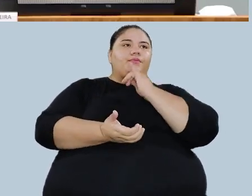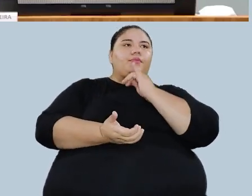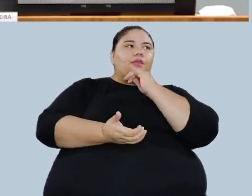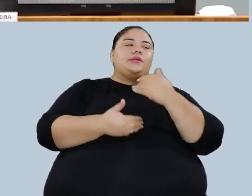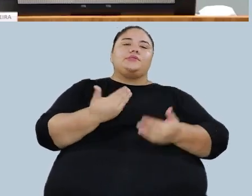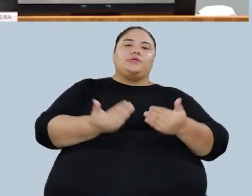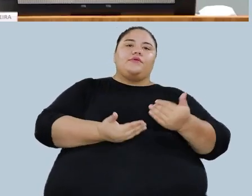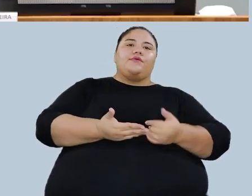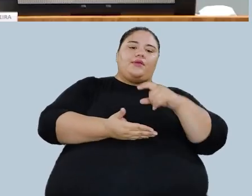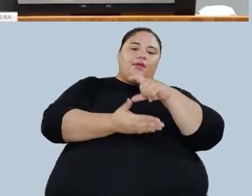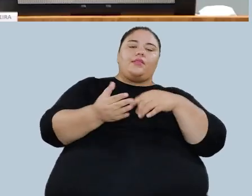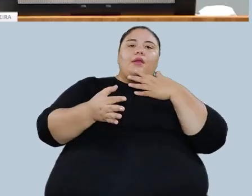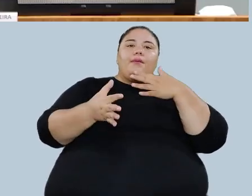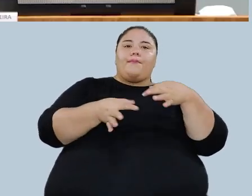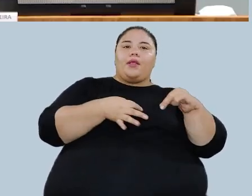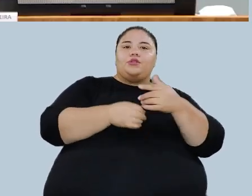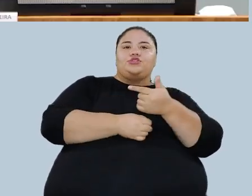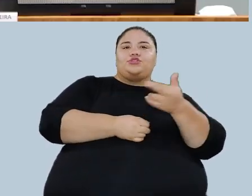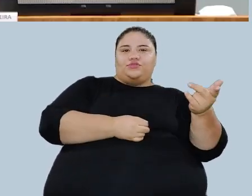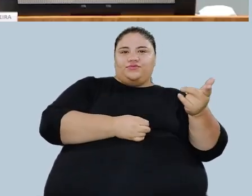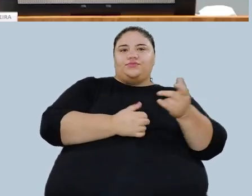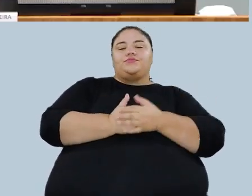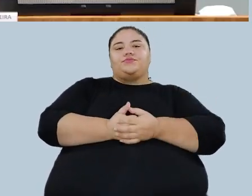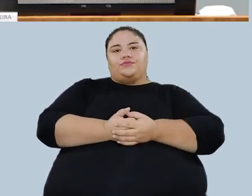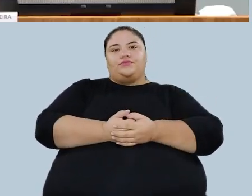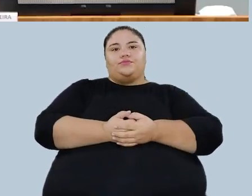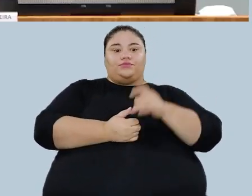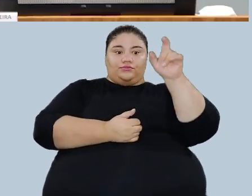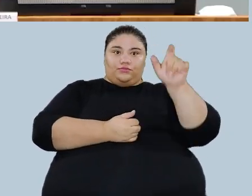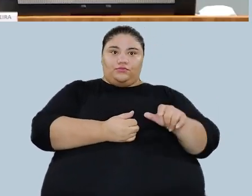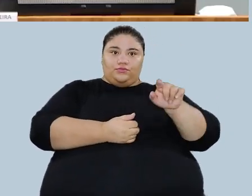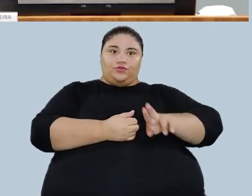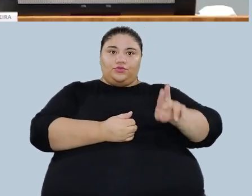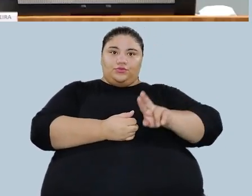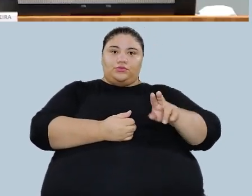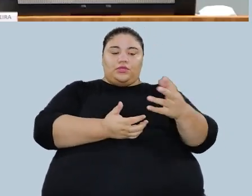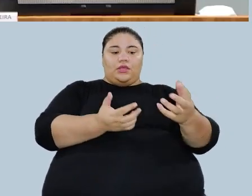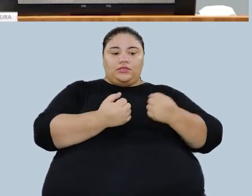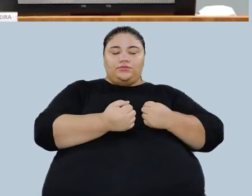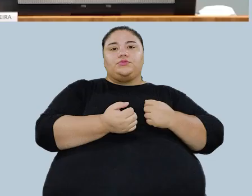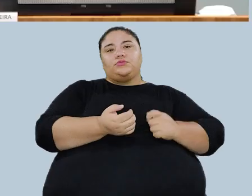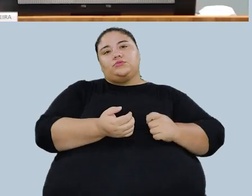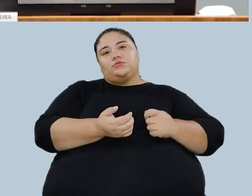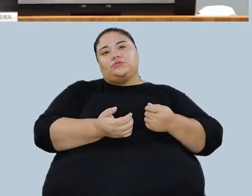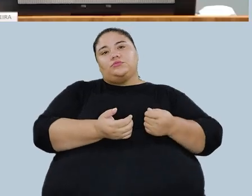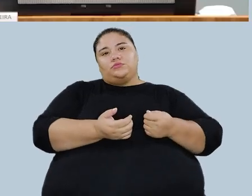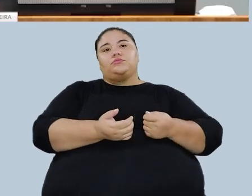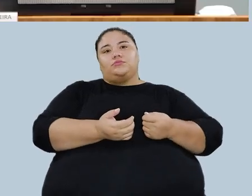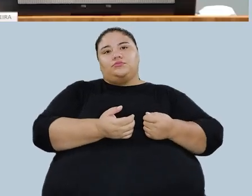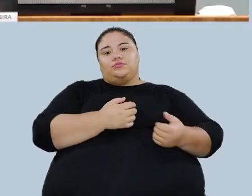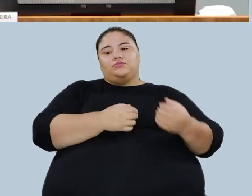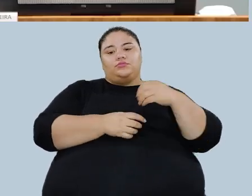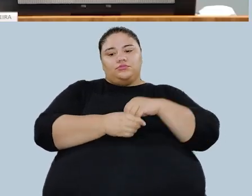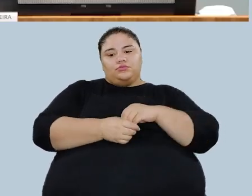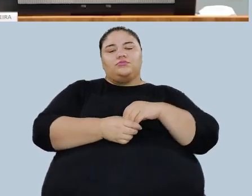serviço, o cartão plástico é outro serviço, o sujeito que está recebendo o dinheiro é outro serviço. Está